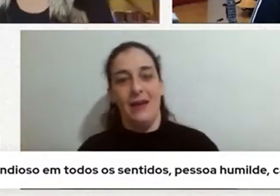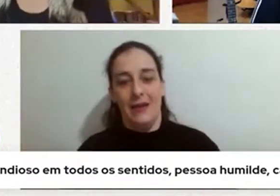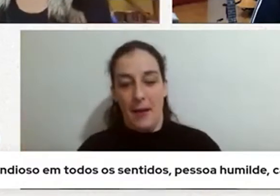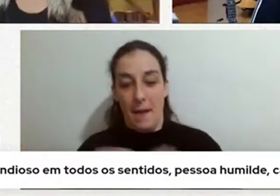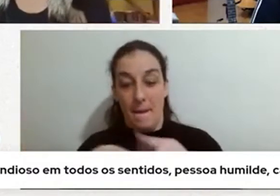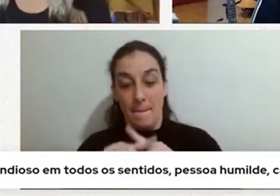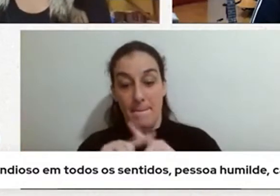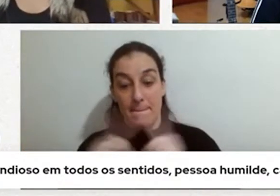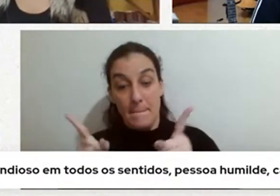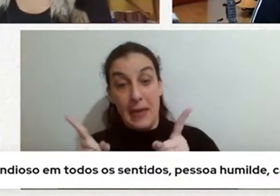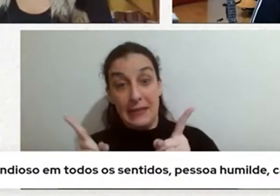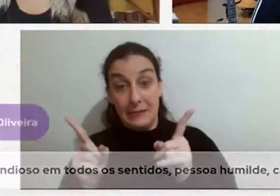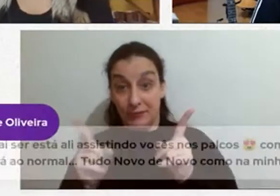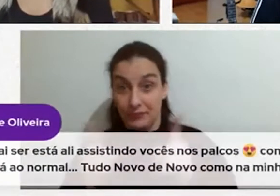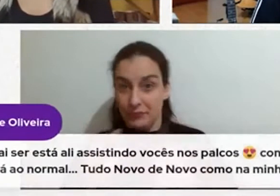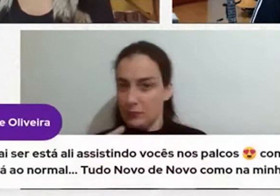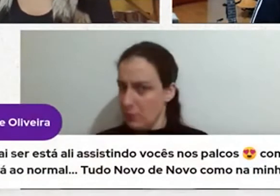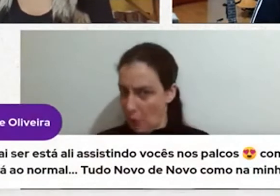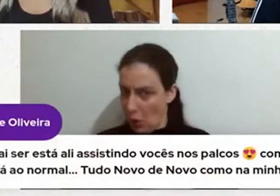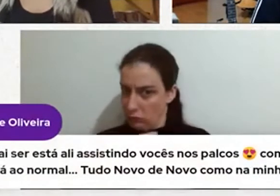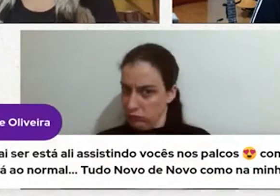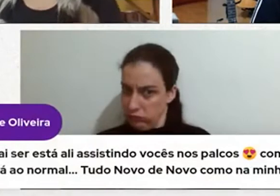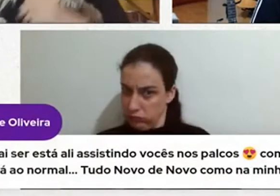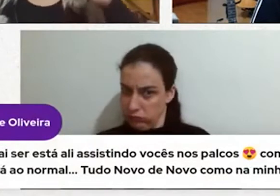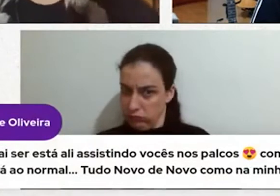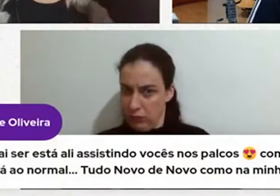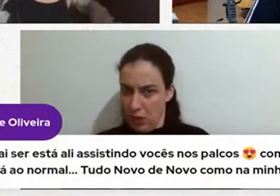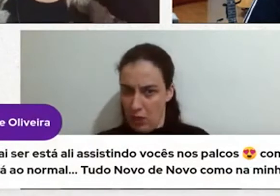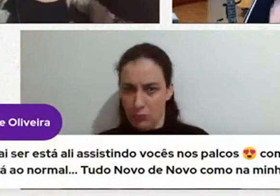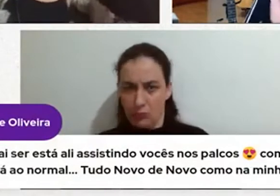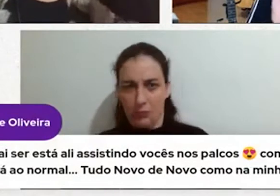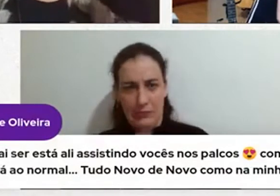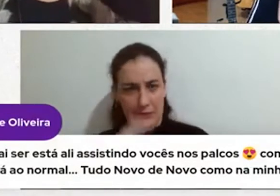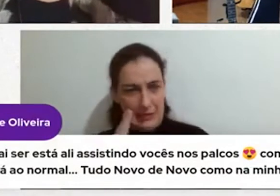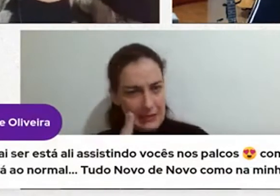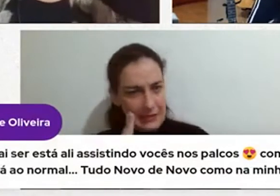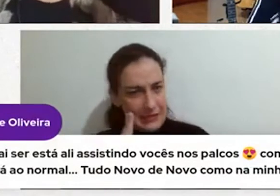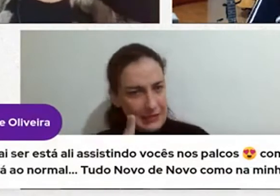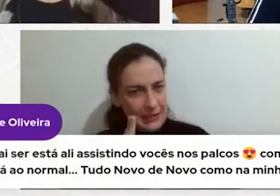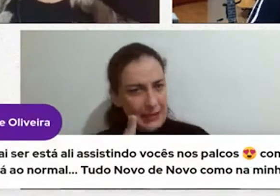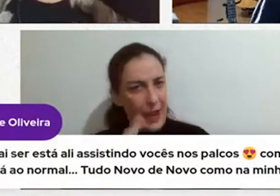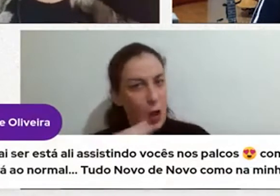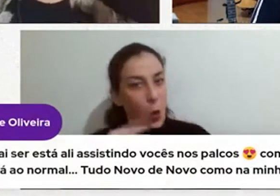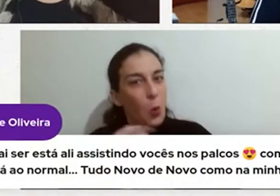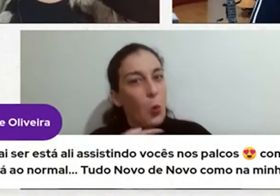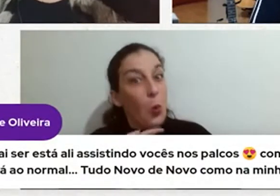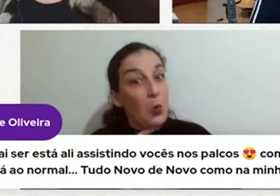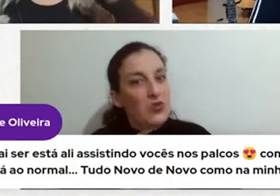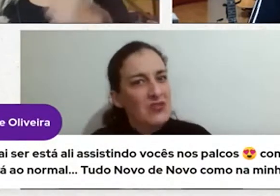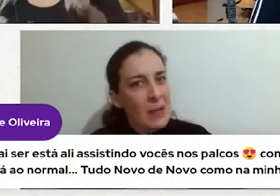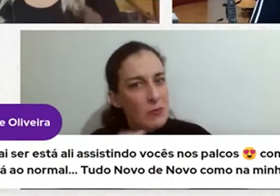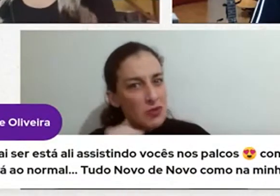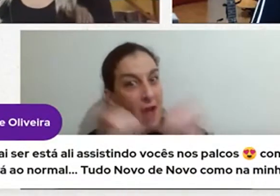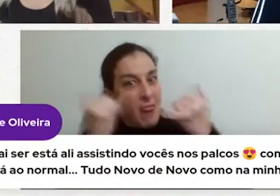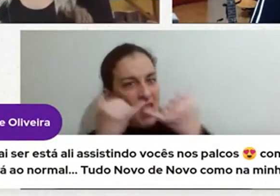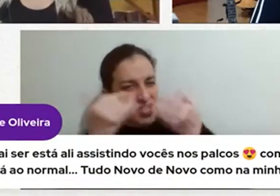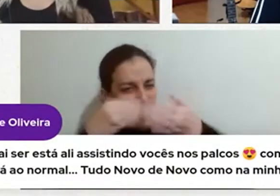Mas eu sempre, e a gente ou nenhum, a gente sempre gosta de guardar uma energiazinha para